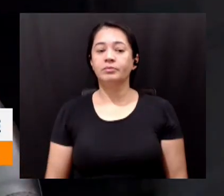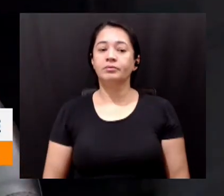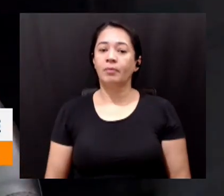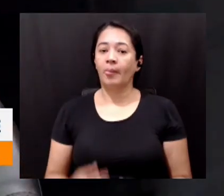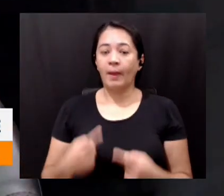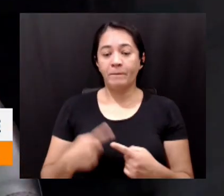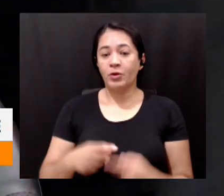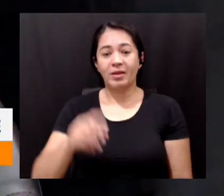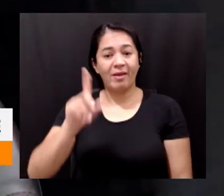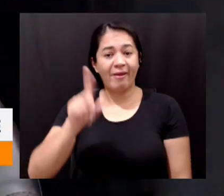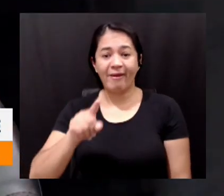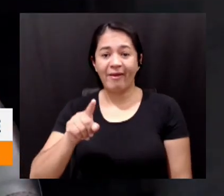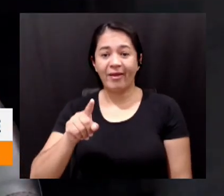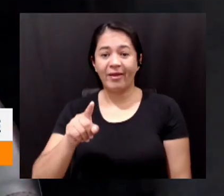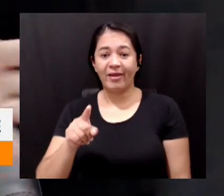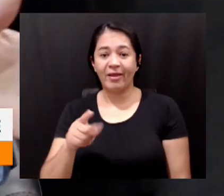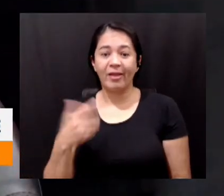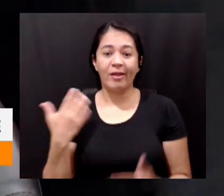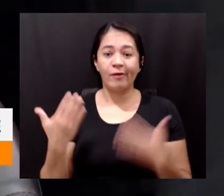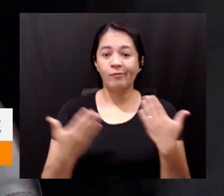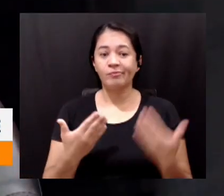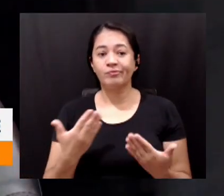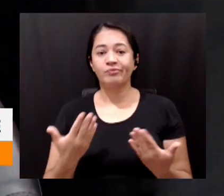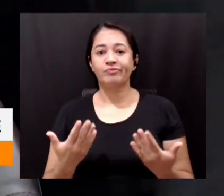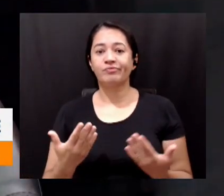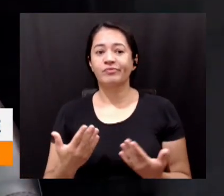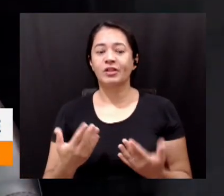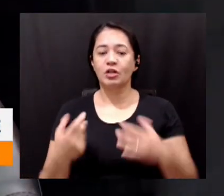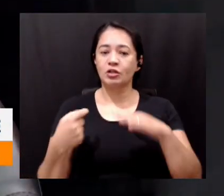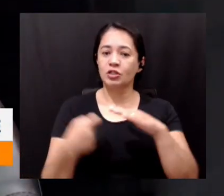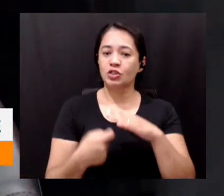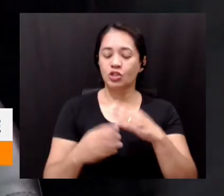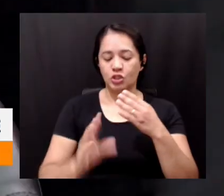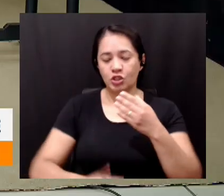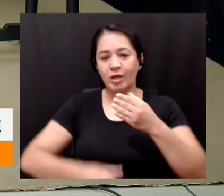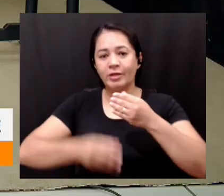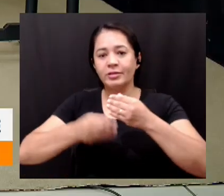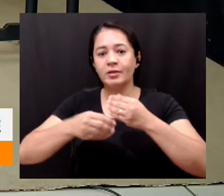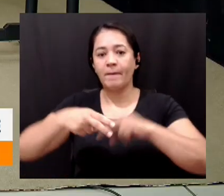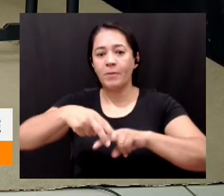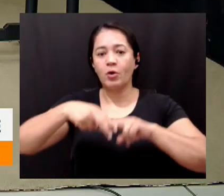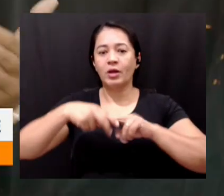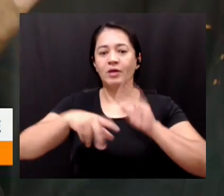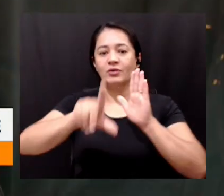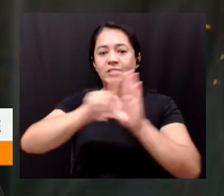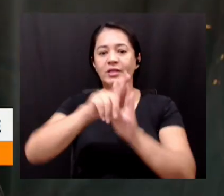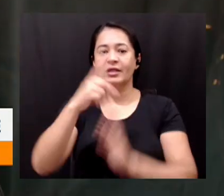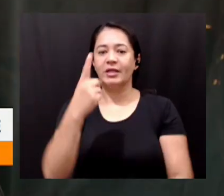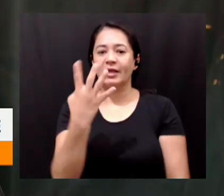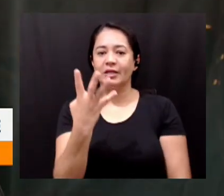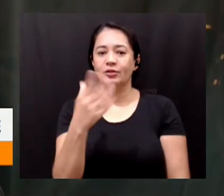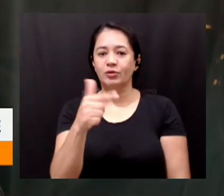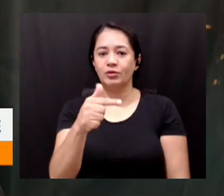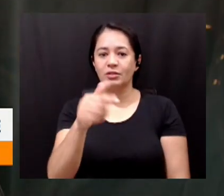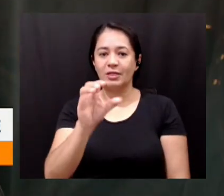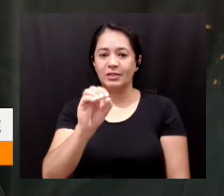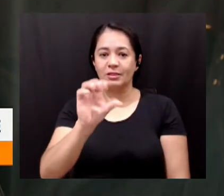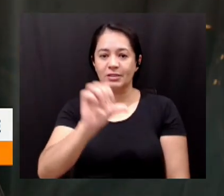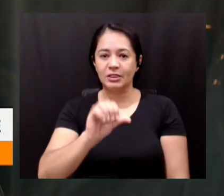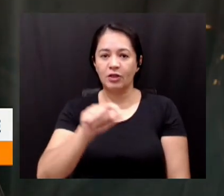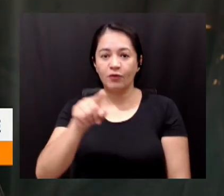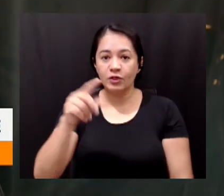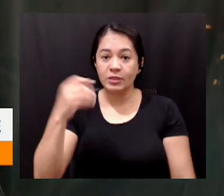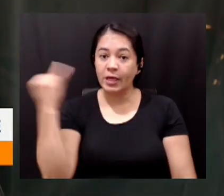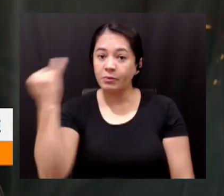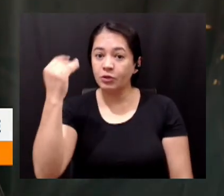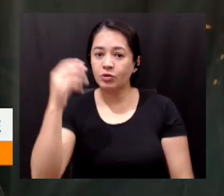né? Foi inserido por essa lei, 14.709. É importante a gente ler, né, tudo, não vai só entrando lá e vai